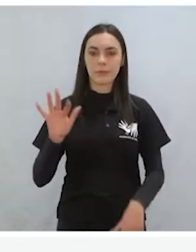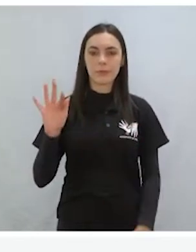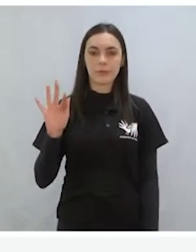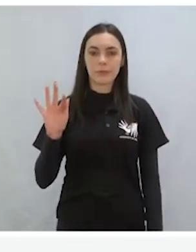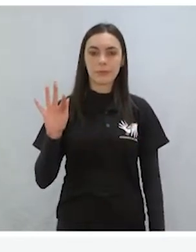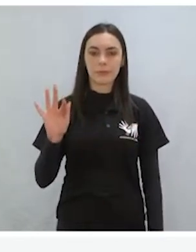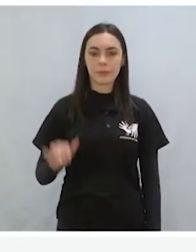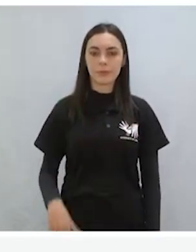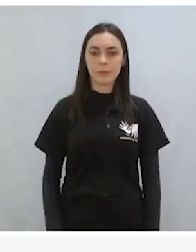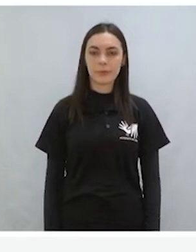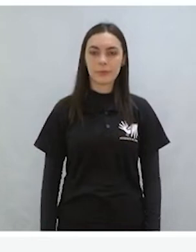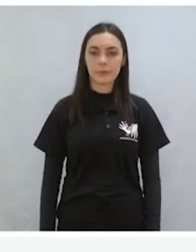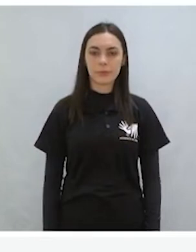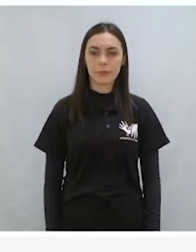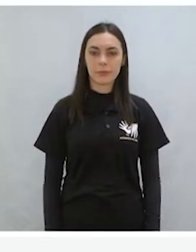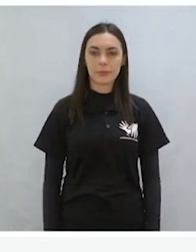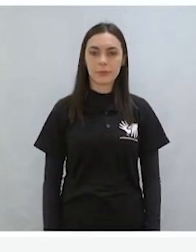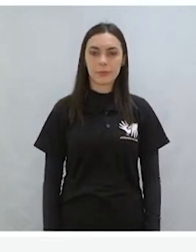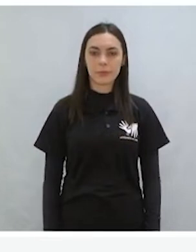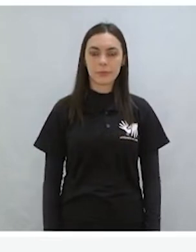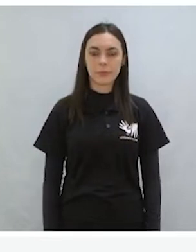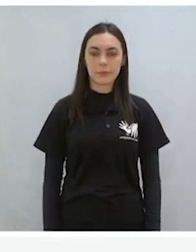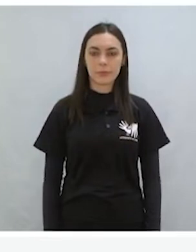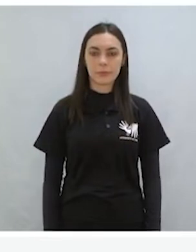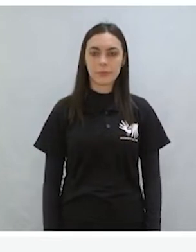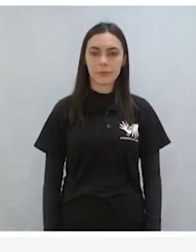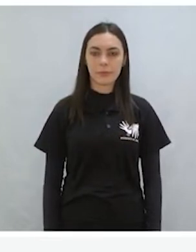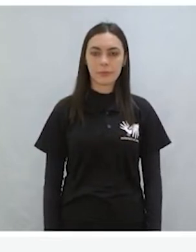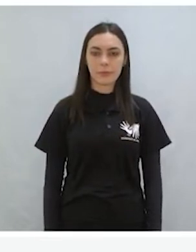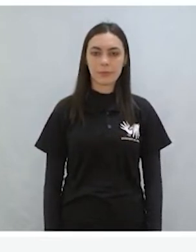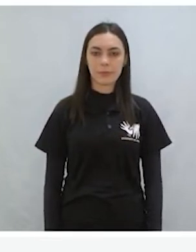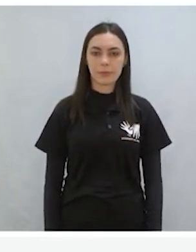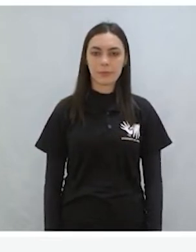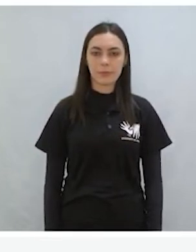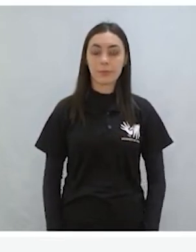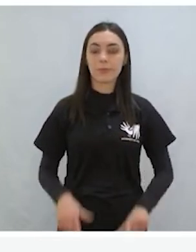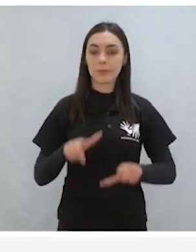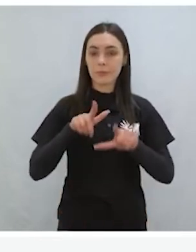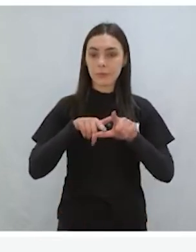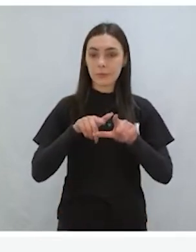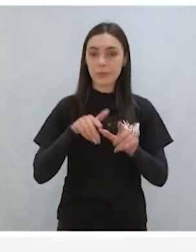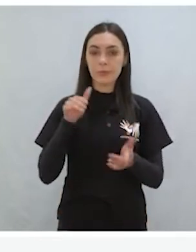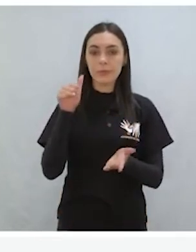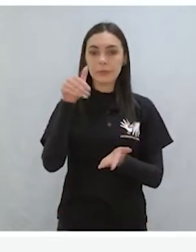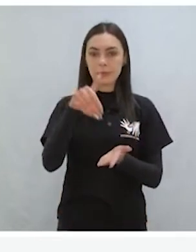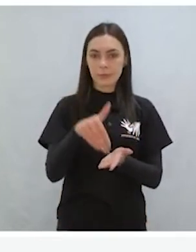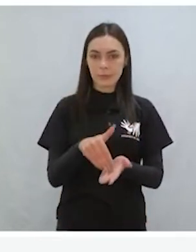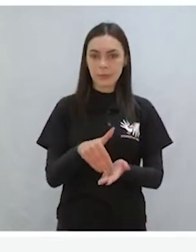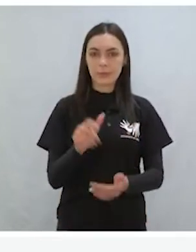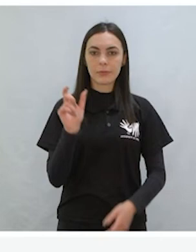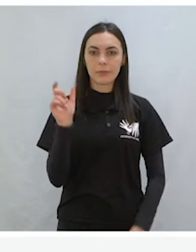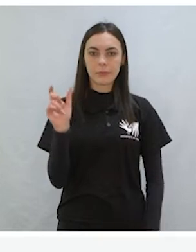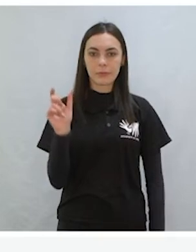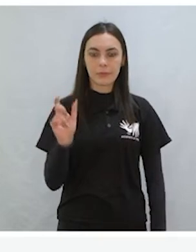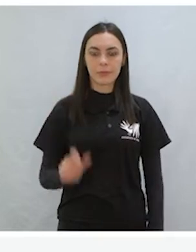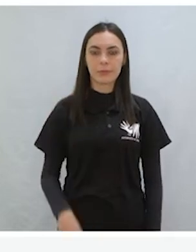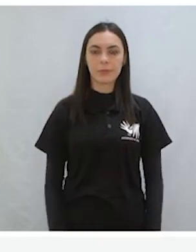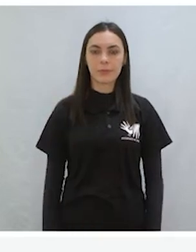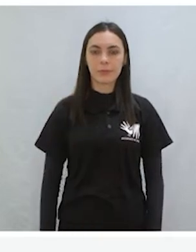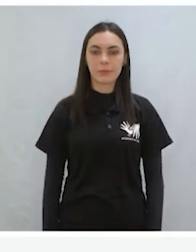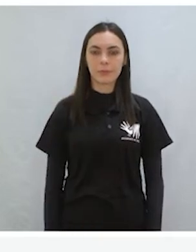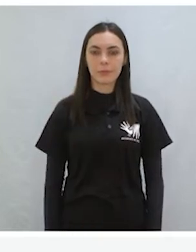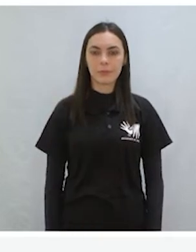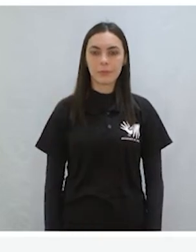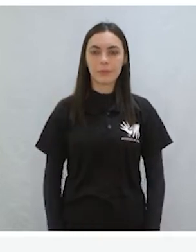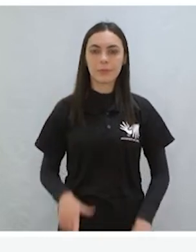letra F. A a letra final da palavra